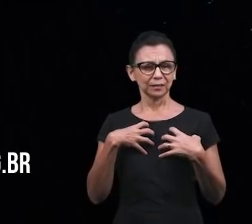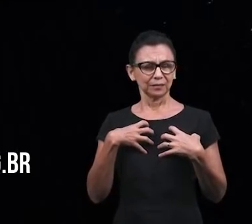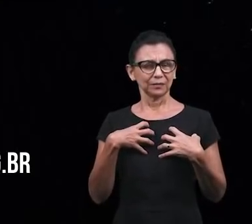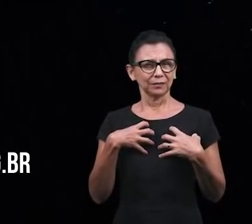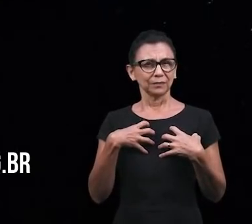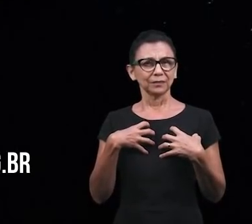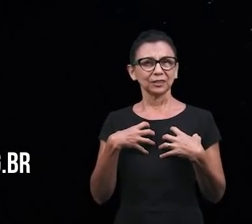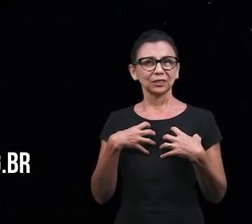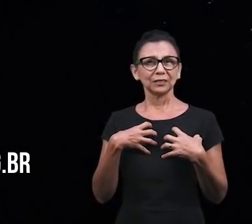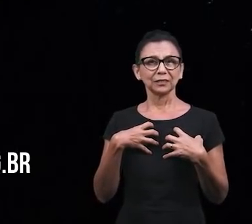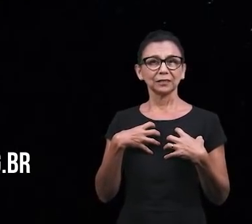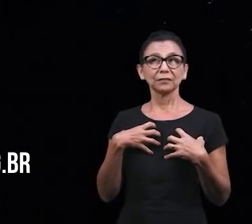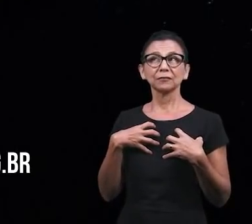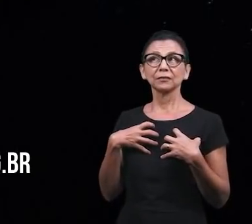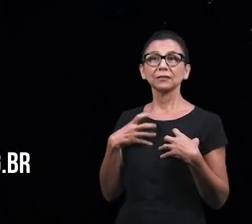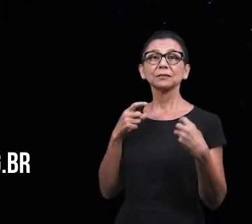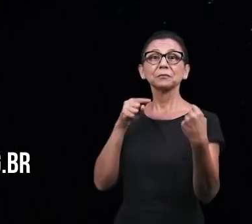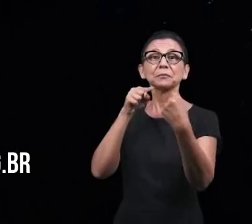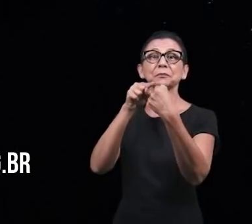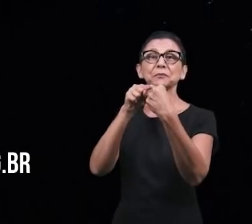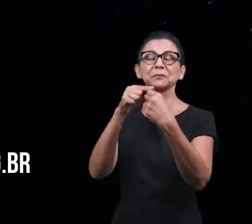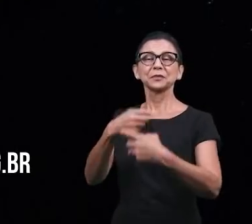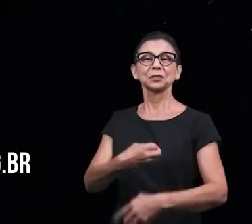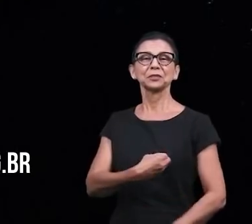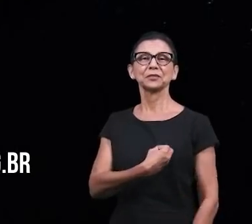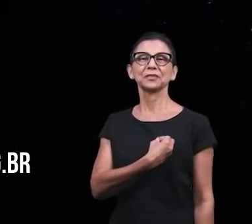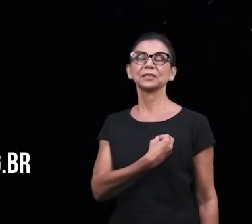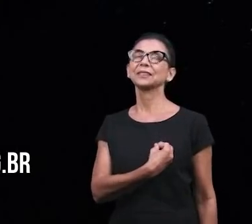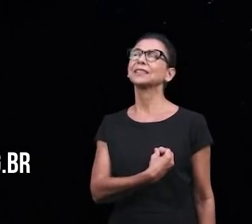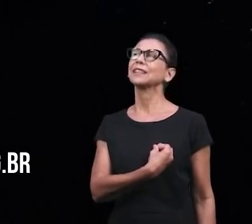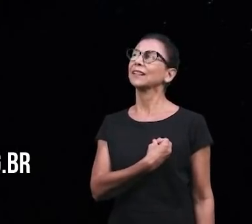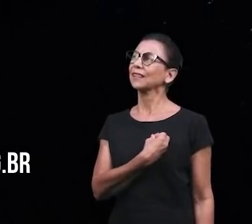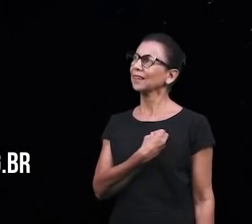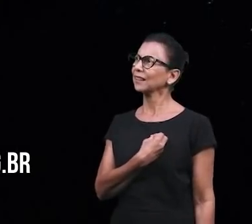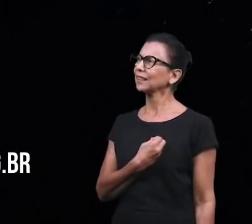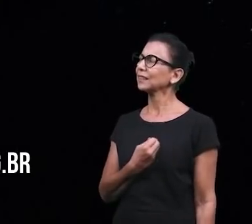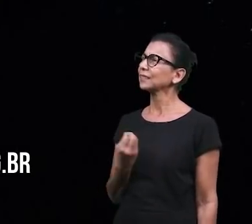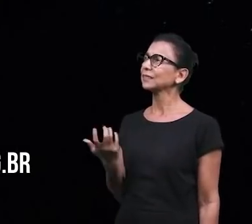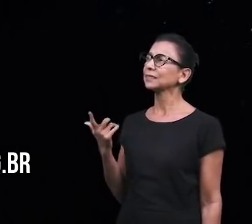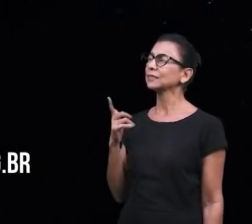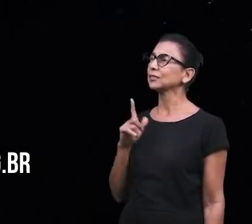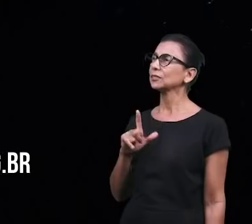feridas e traz sentido à vida.